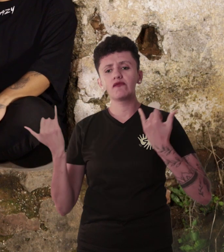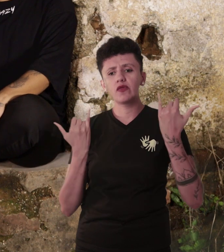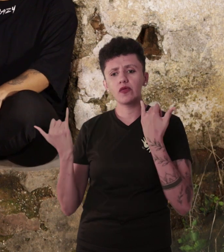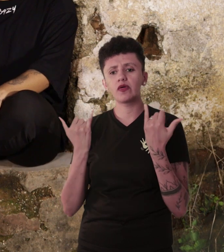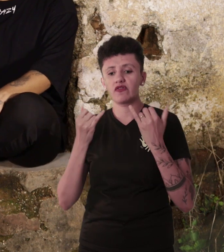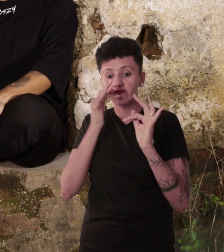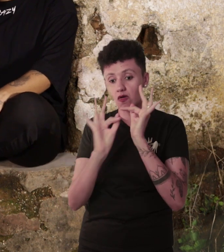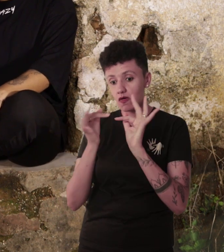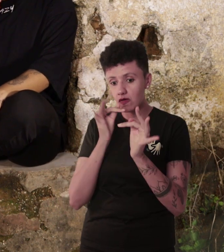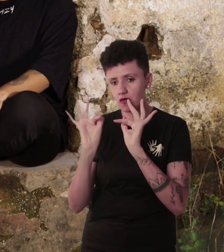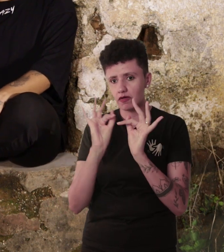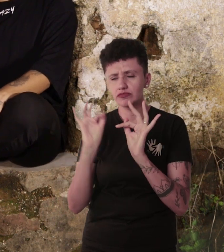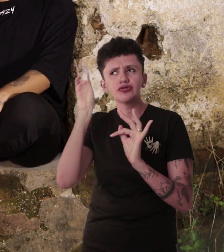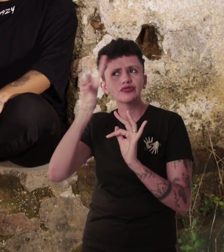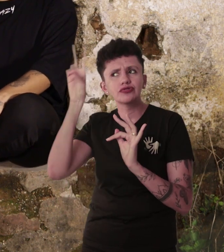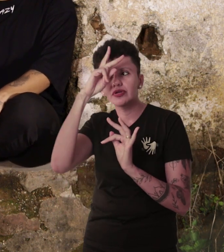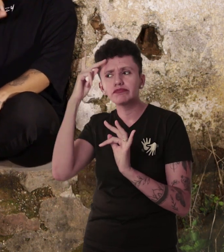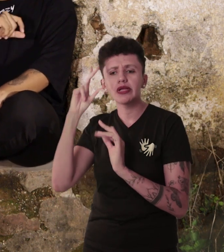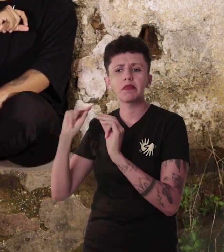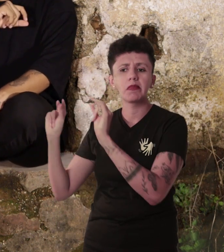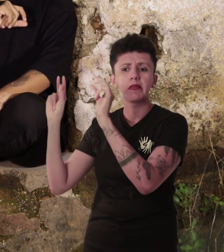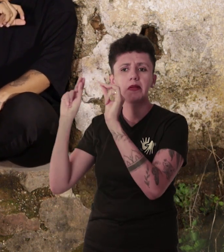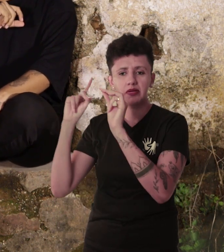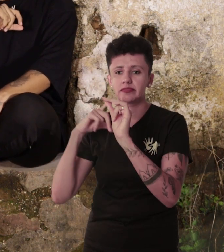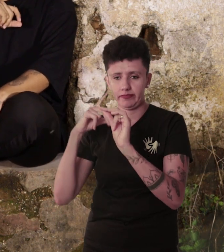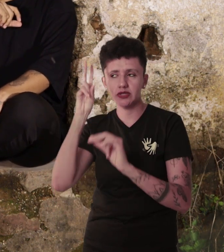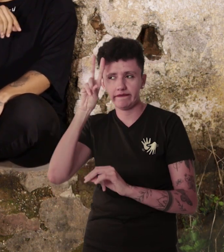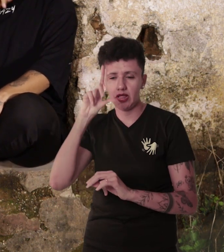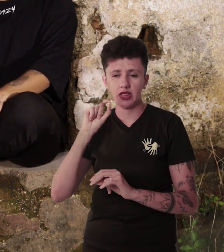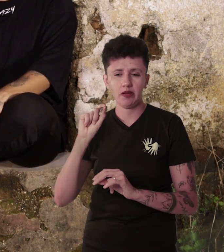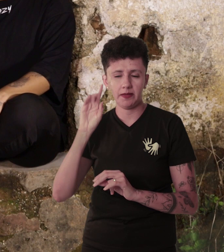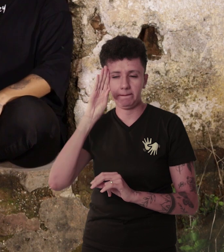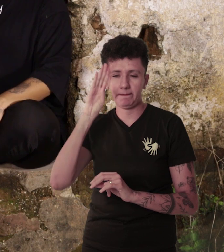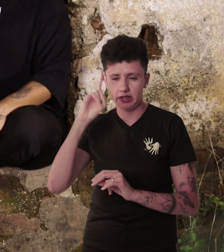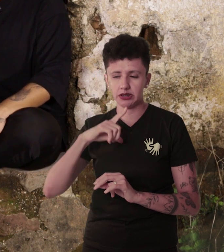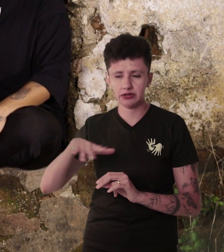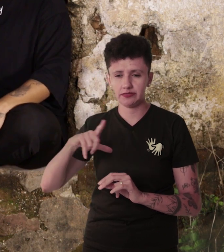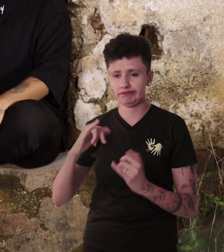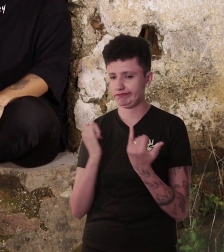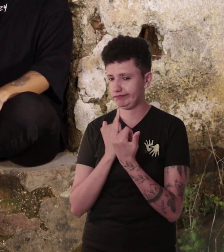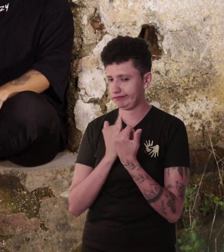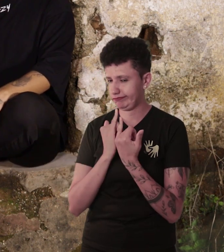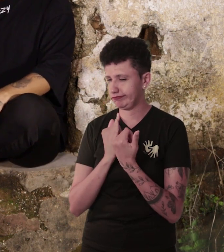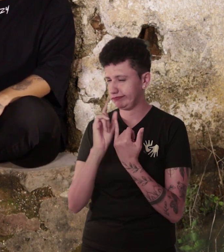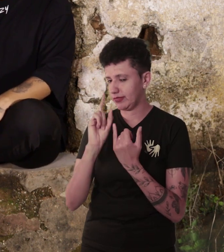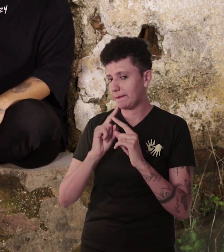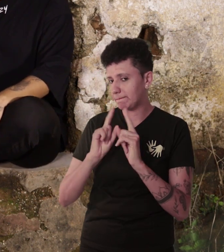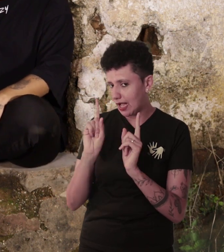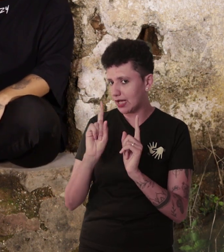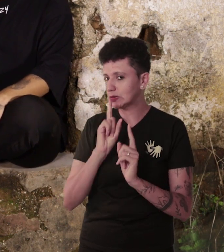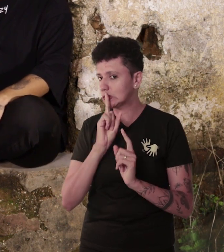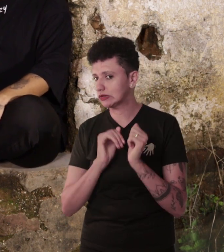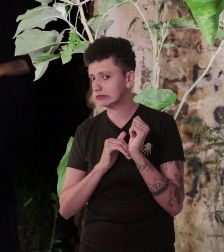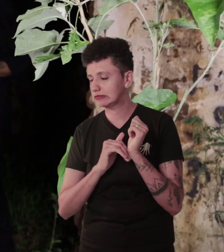menos histórias que o povo conta. E se tem uma coisa que o povo de Itapajé conta é história, principalmente da vida dos outros. Mas cá entre nós,